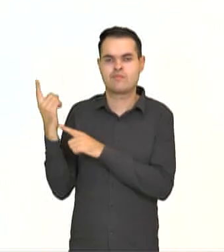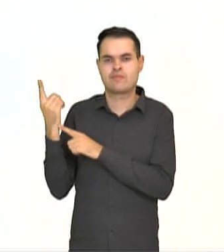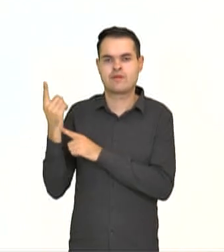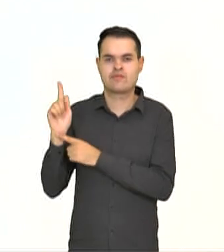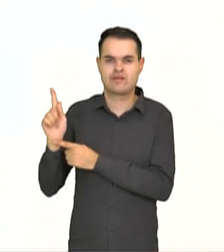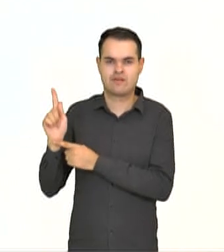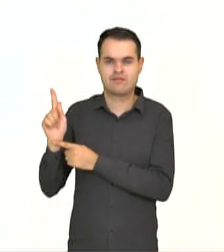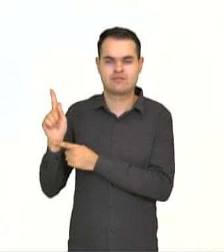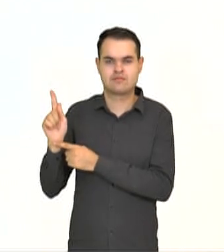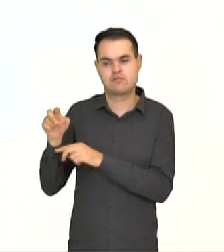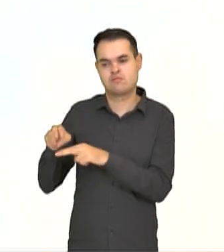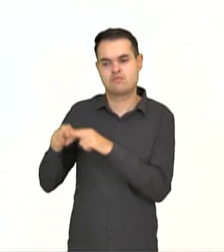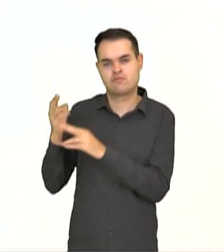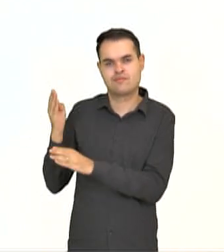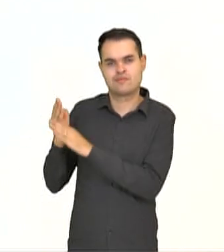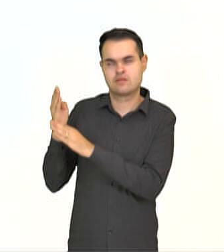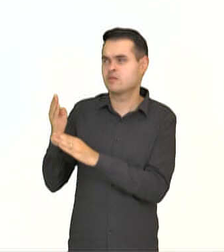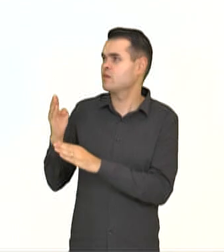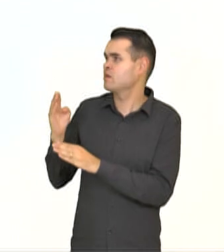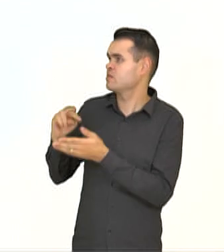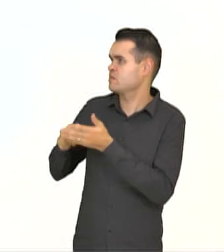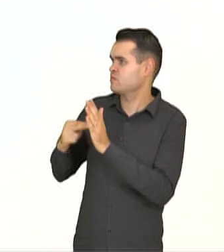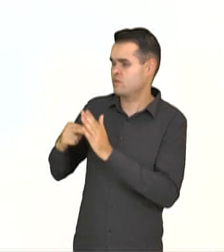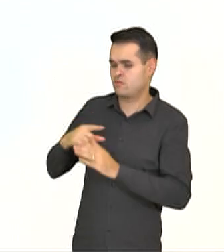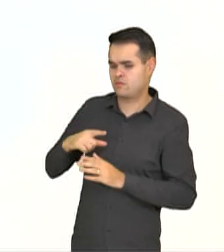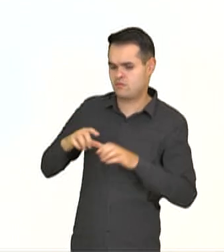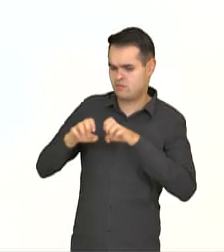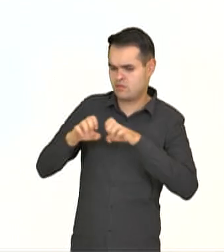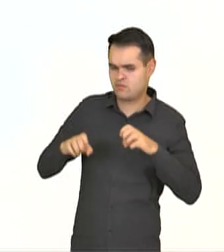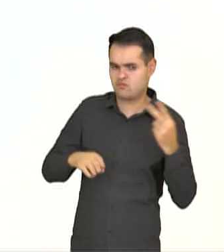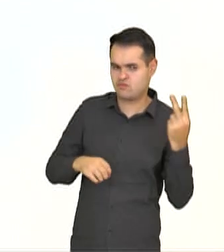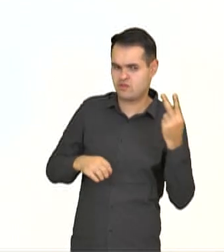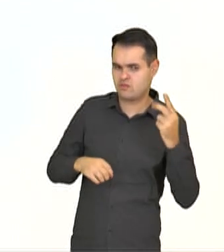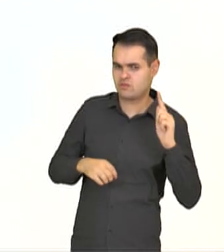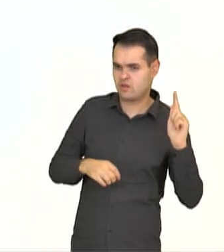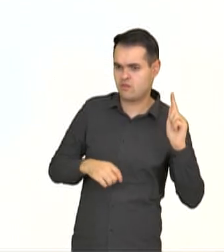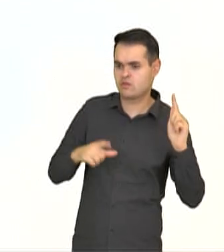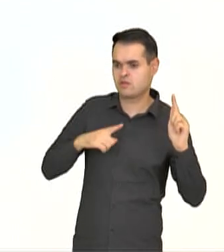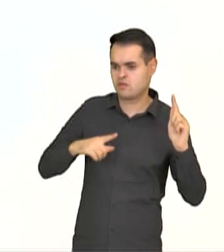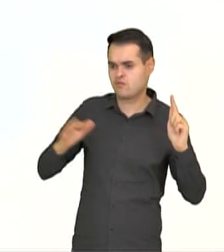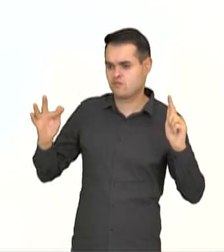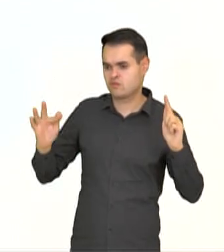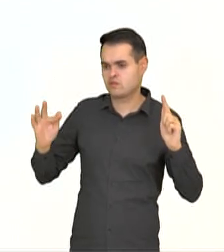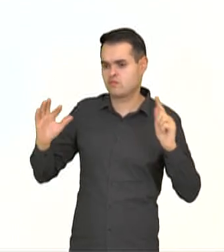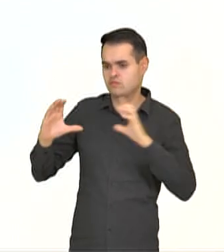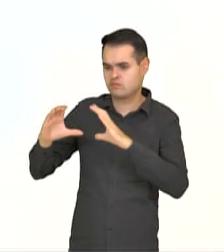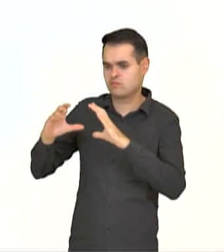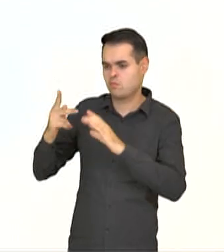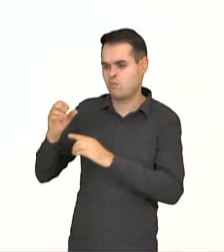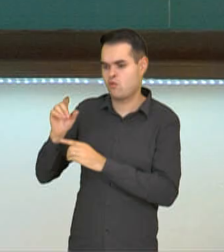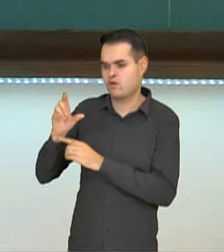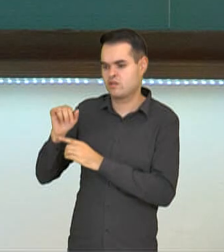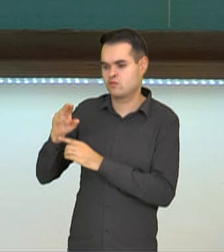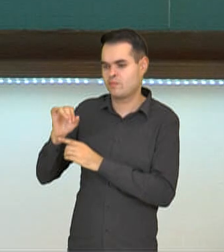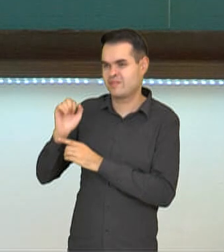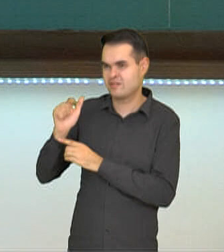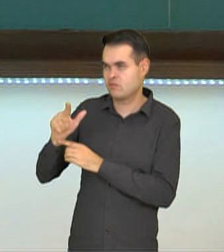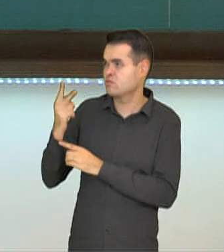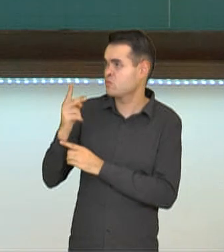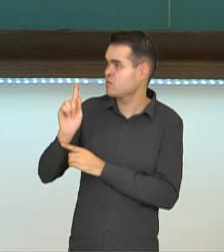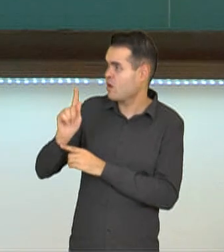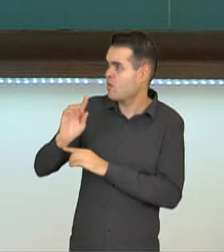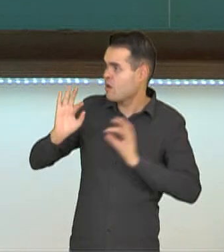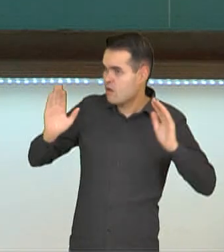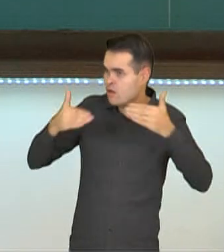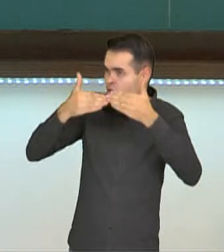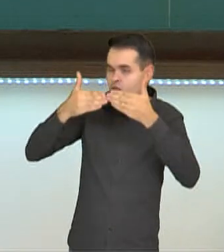grau, tá bom? Quer dizer, professora, se eu tenho uma equação do segundo grau, eu vou ter uma função polinomial do segundo grau? Isso mesmo,